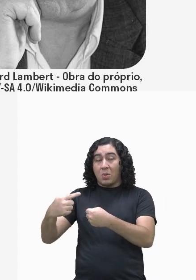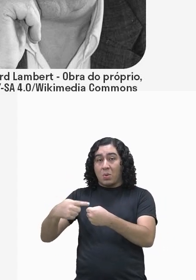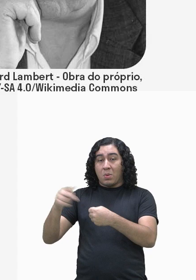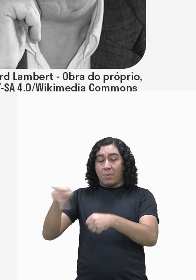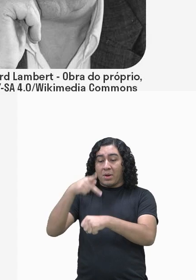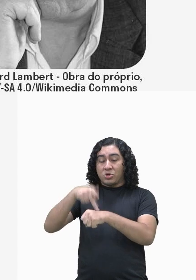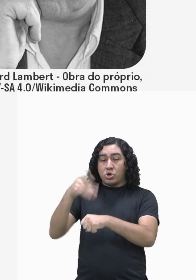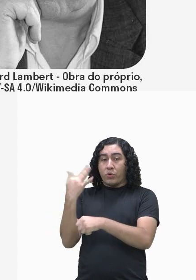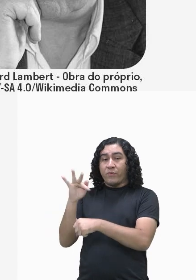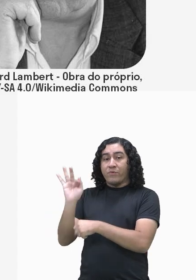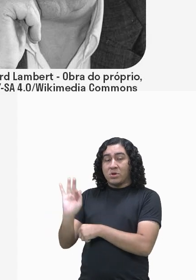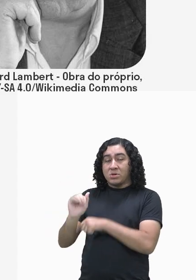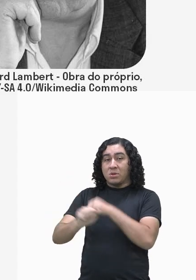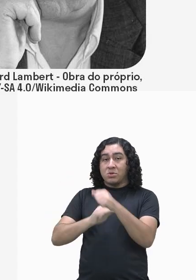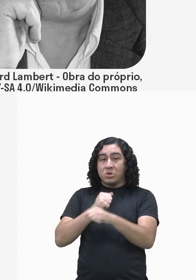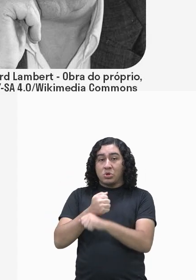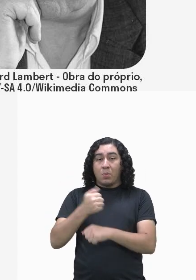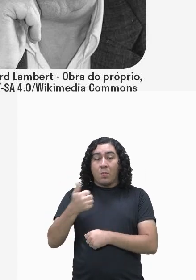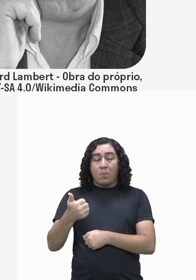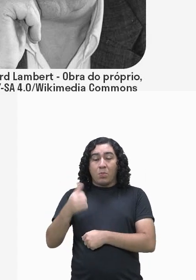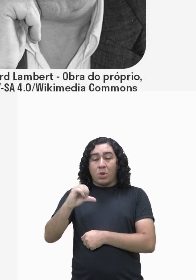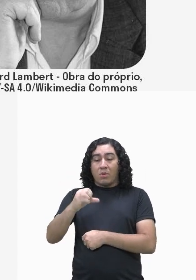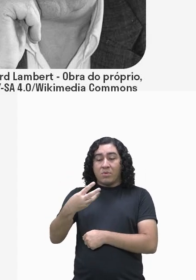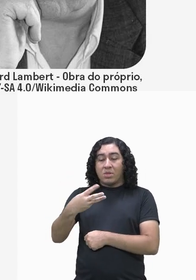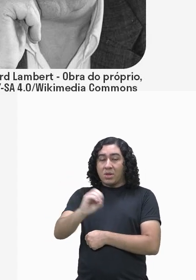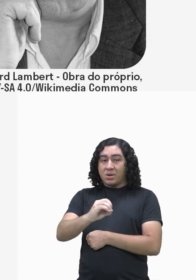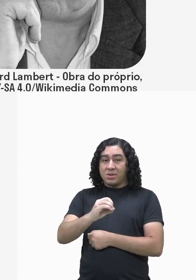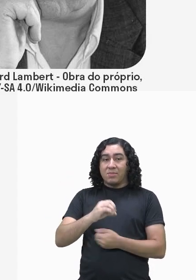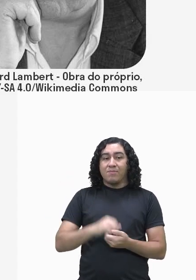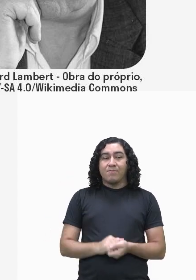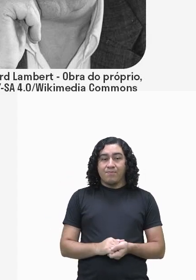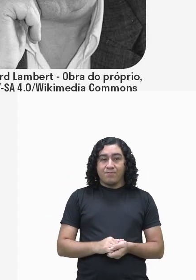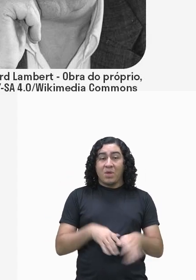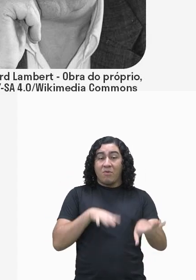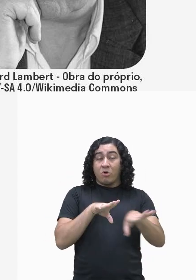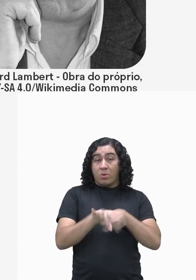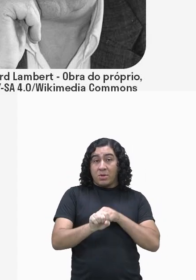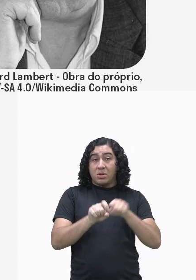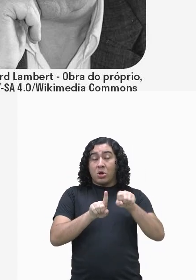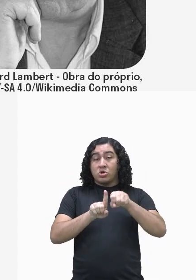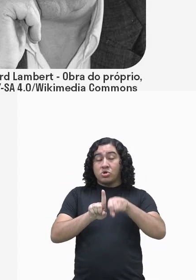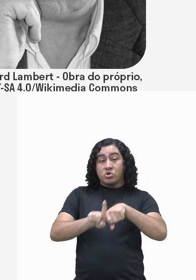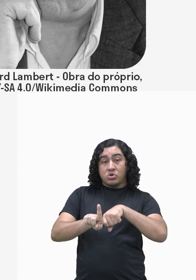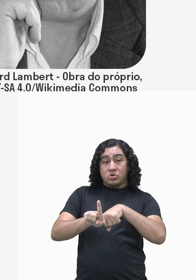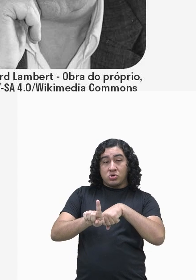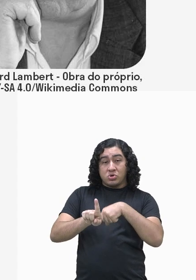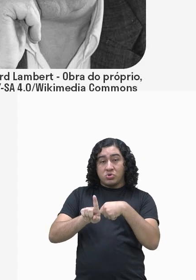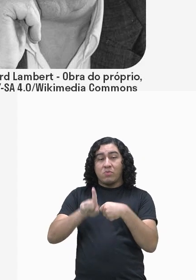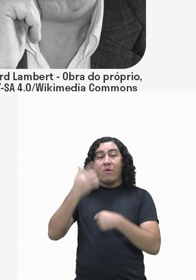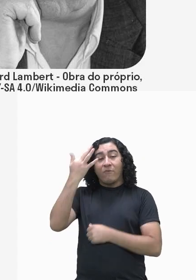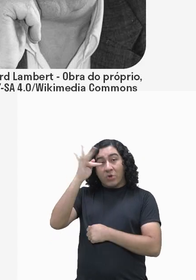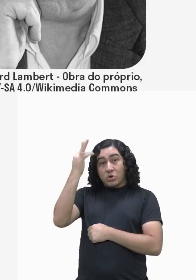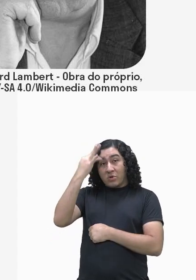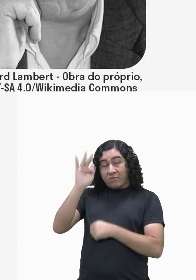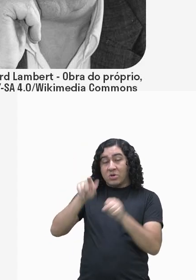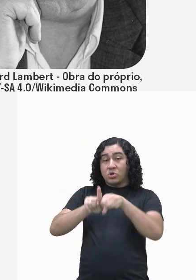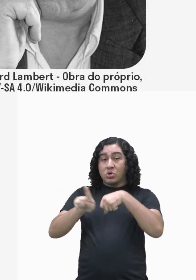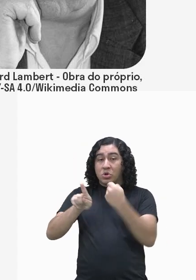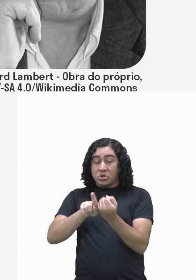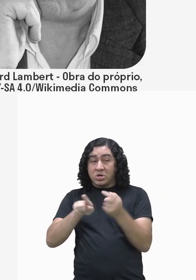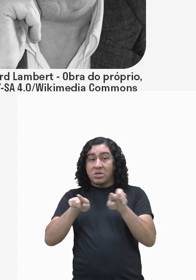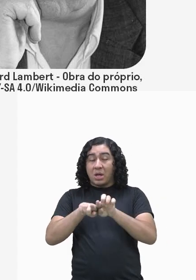de 1930. Teve sua formação em filosofia, antropologia